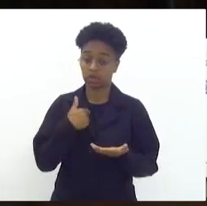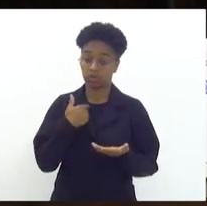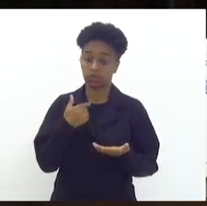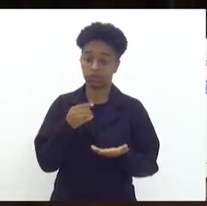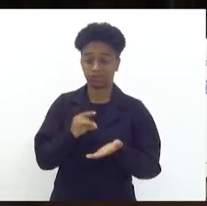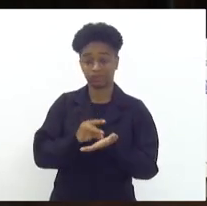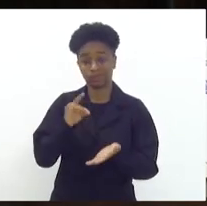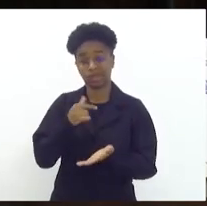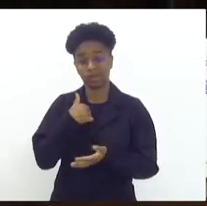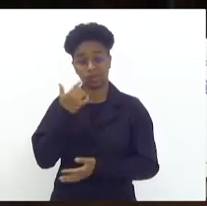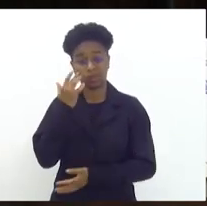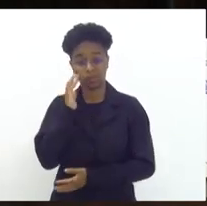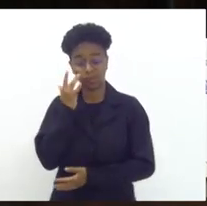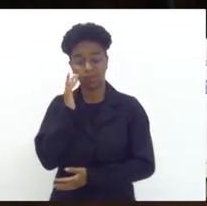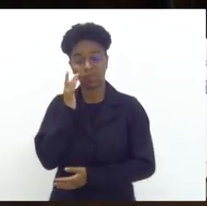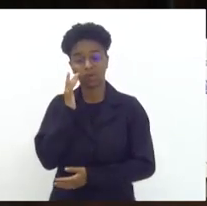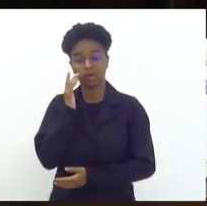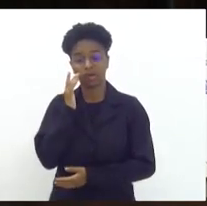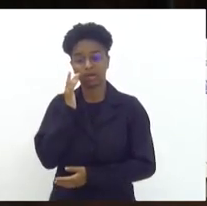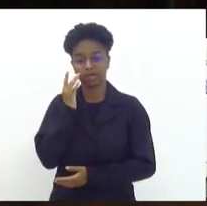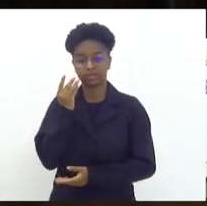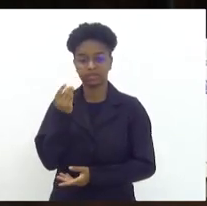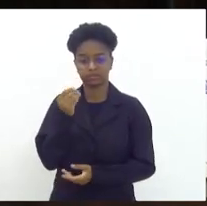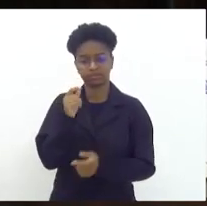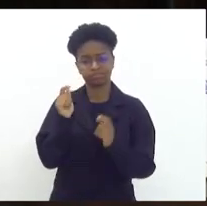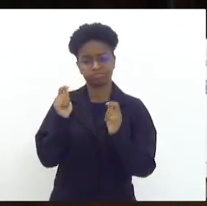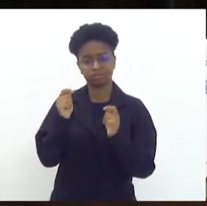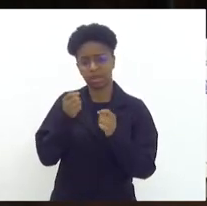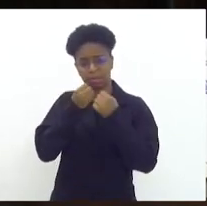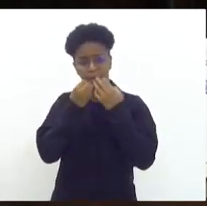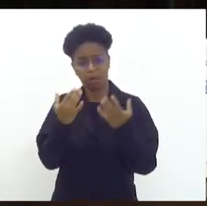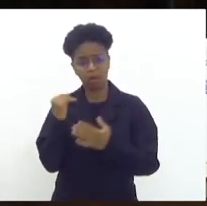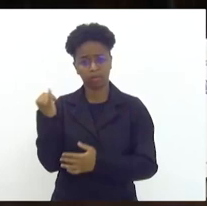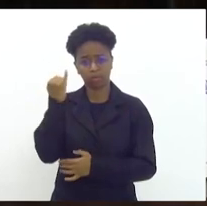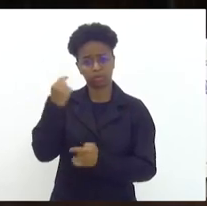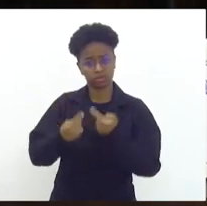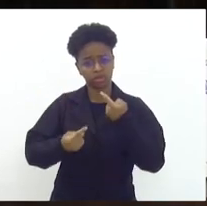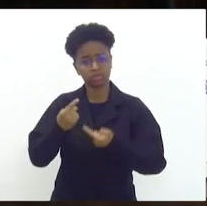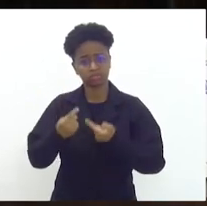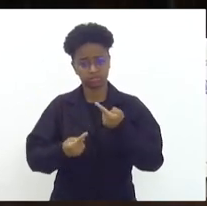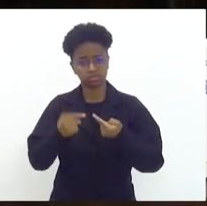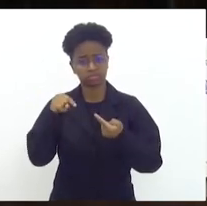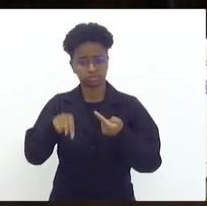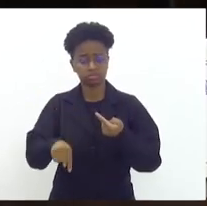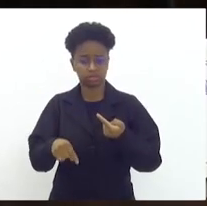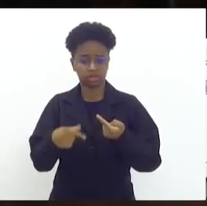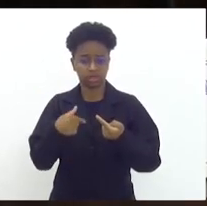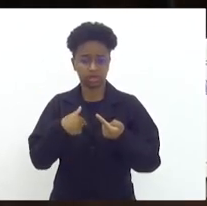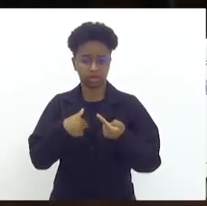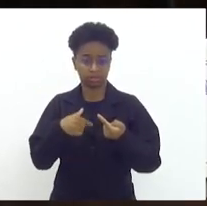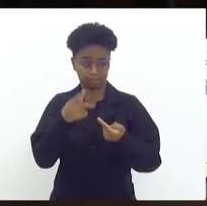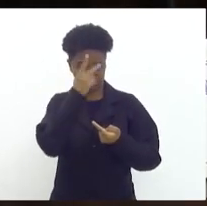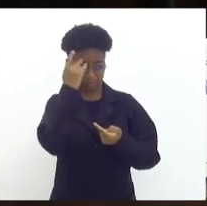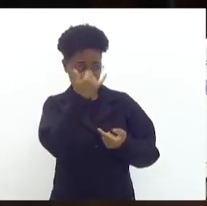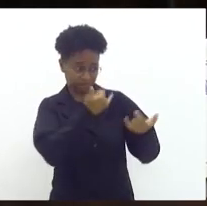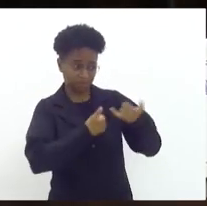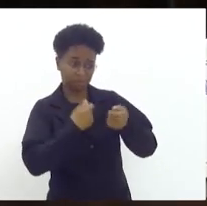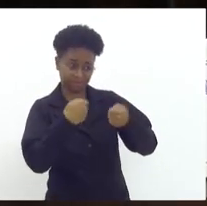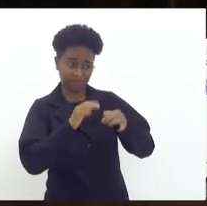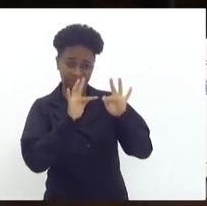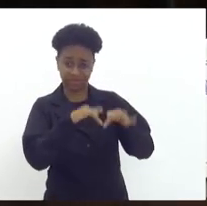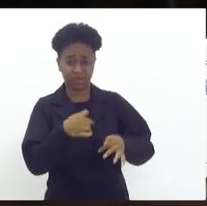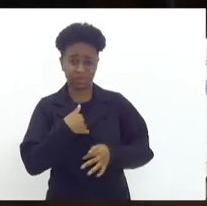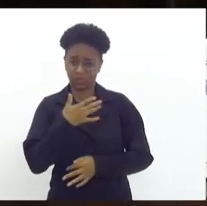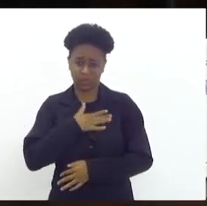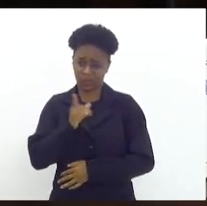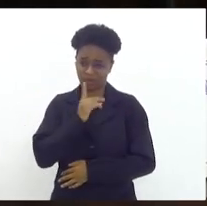que é muito proveitoso o debate aqui sobre já tão me avisando que é acabar eu não gosto de falar